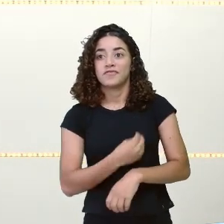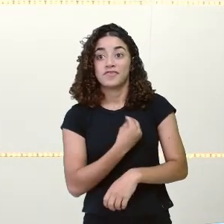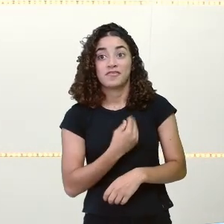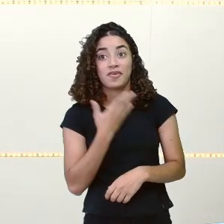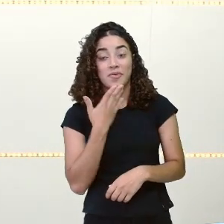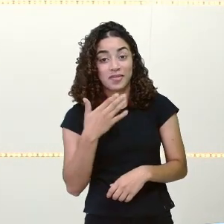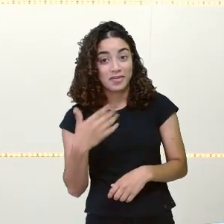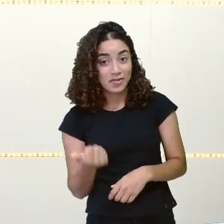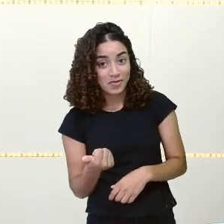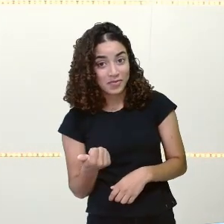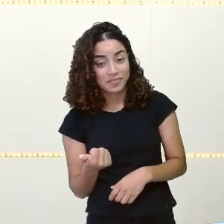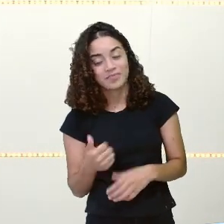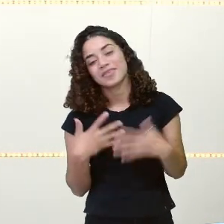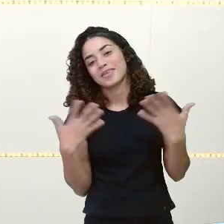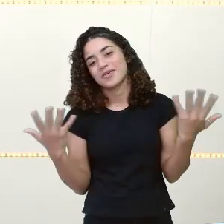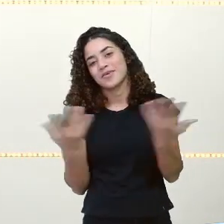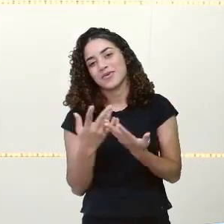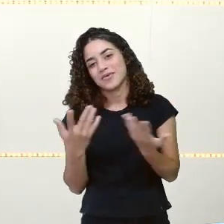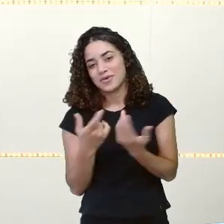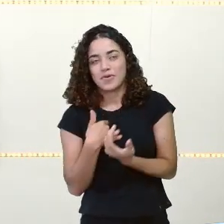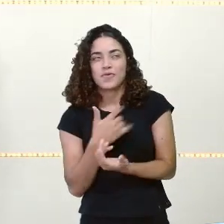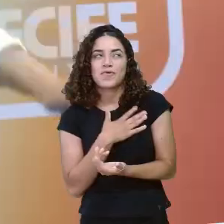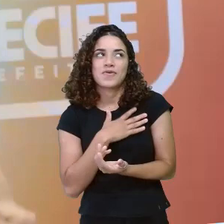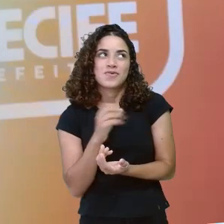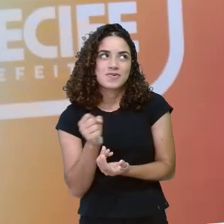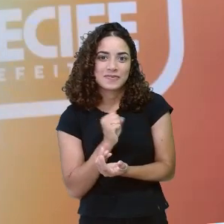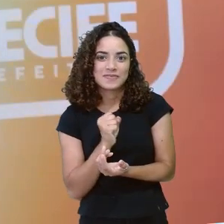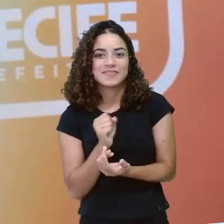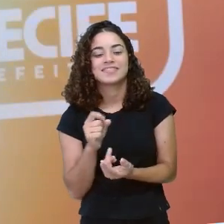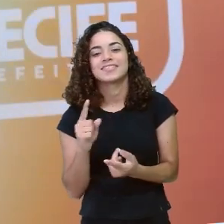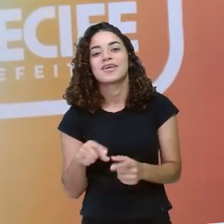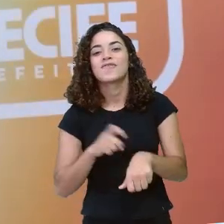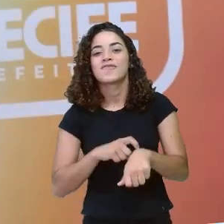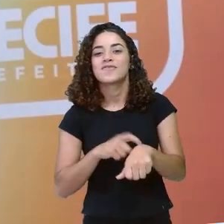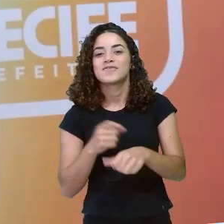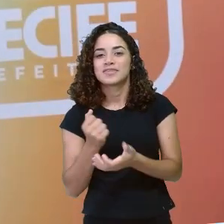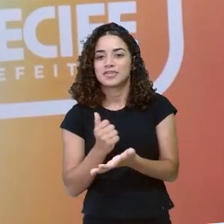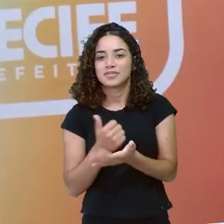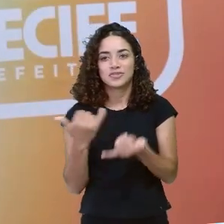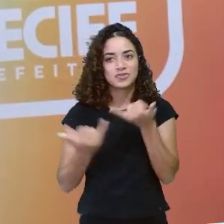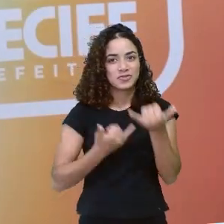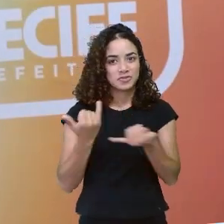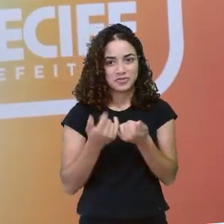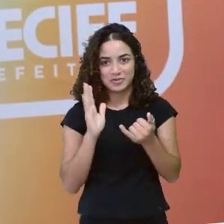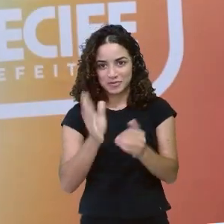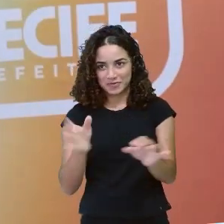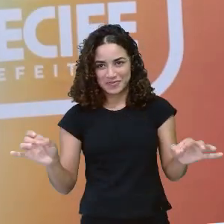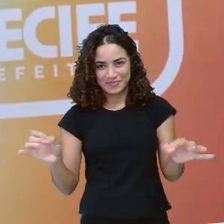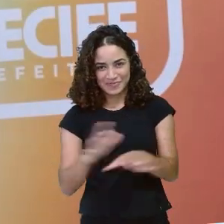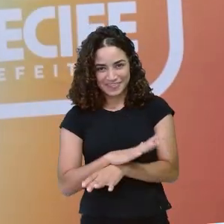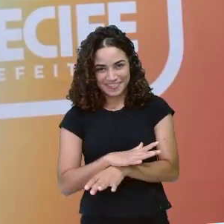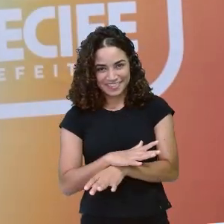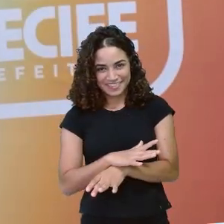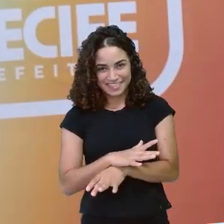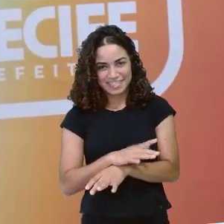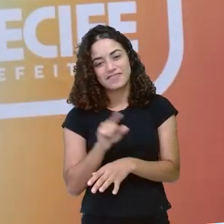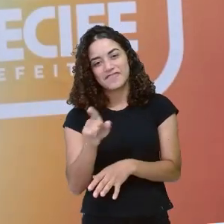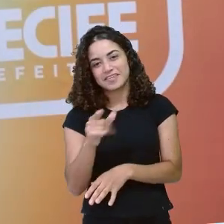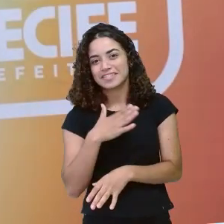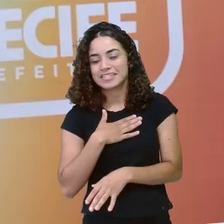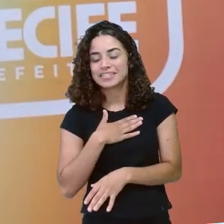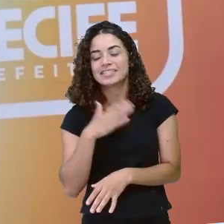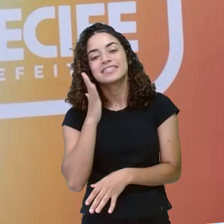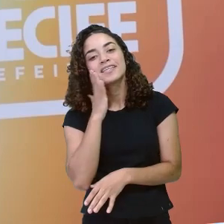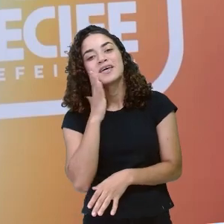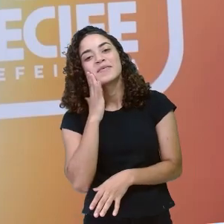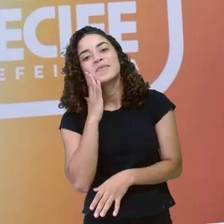em sociedade. Agora é a hora que eu gosto, que é a hora do jogo. E vocês, estão preparados para esse jogo? Vocês sabem que eu gosto